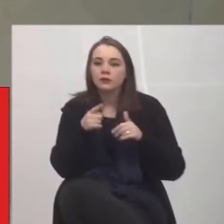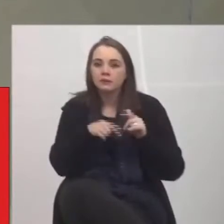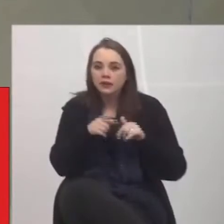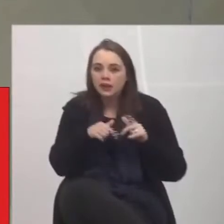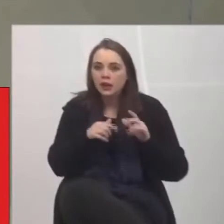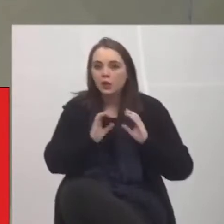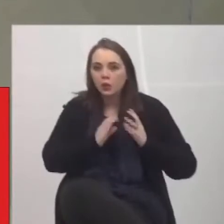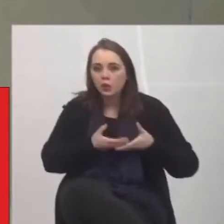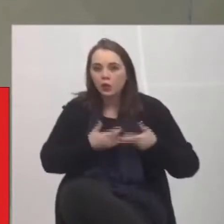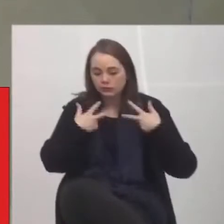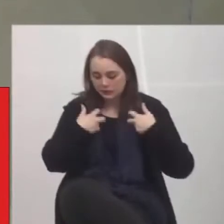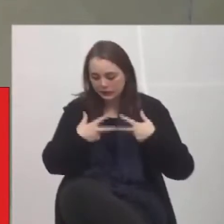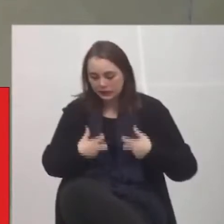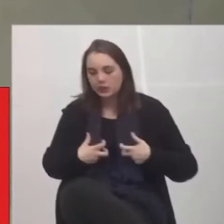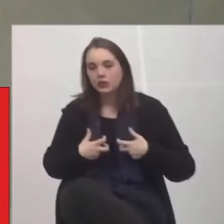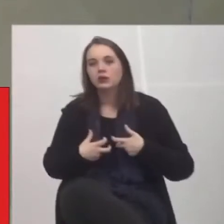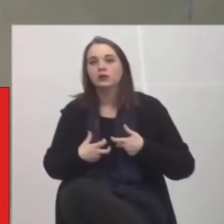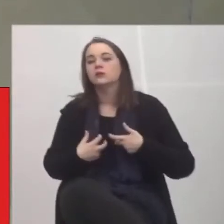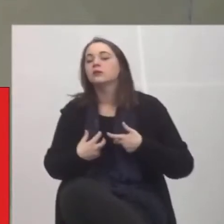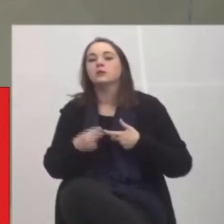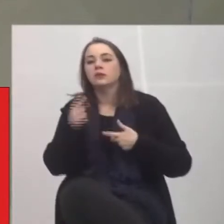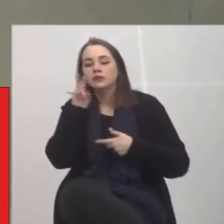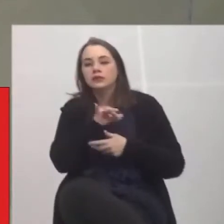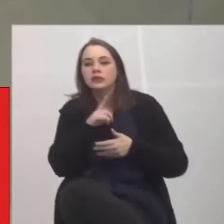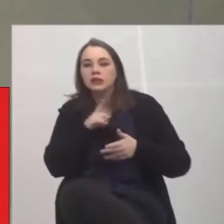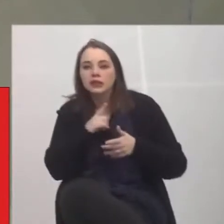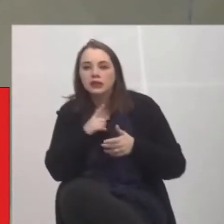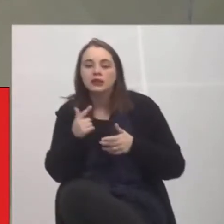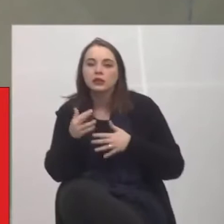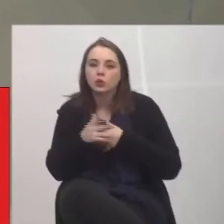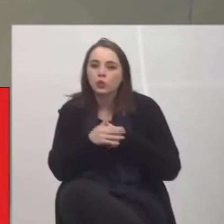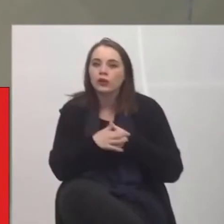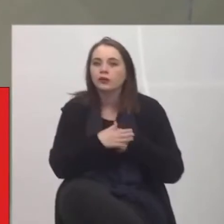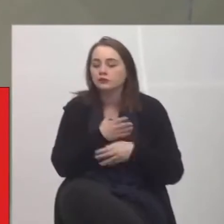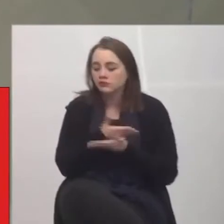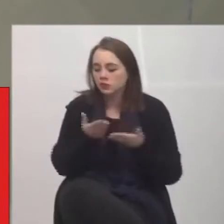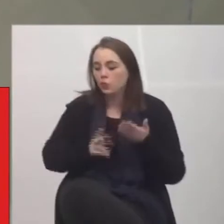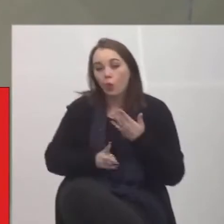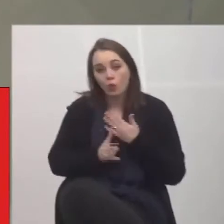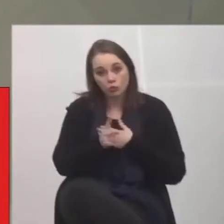coleta do pezinho, se mantiveram, enfim, né?